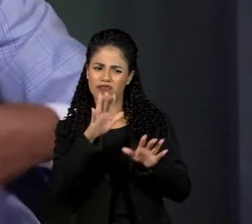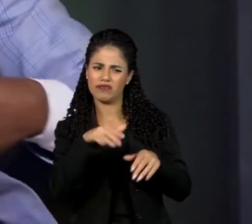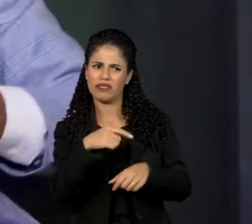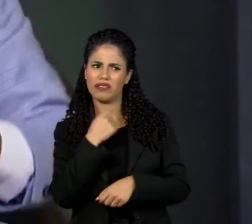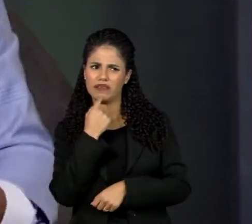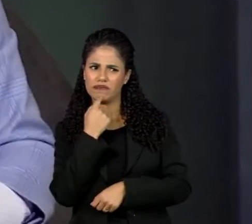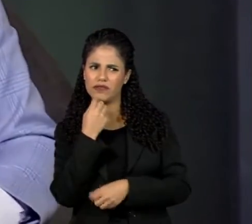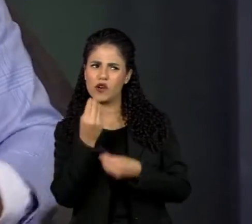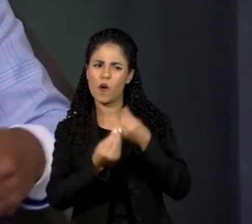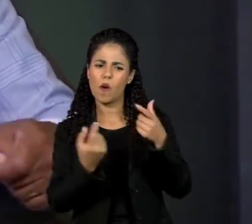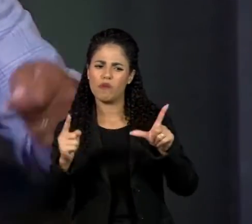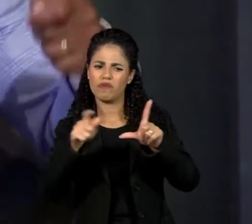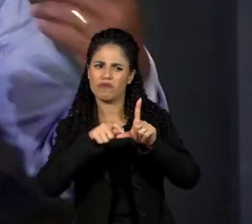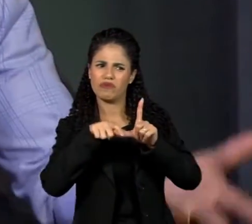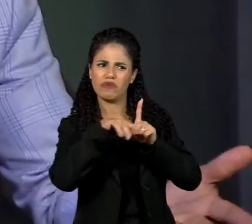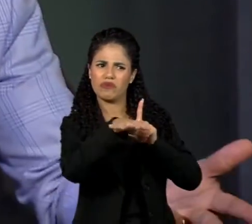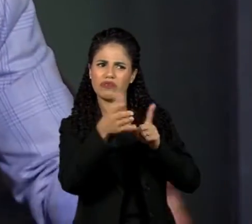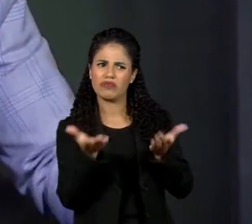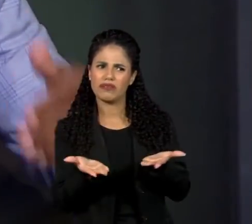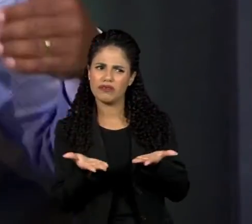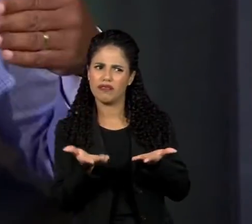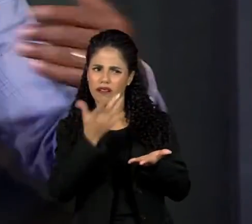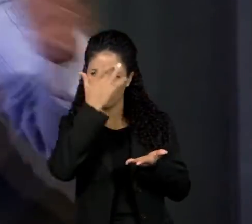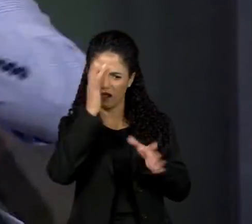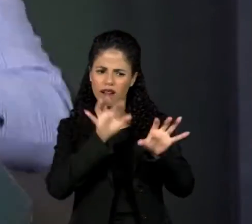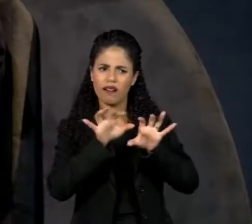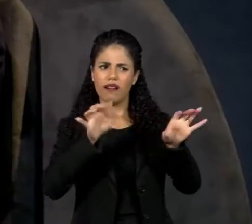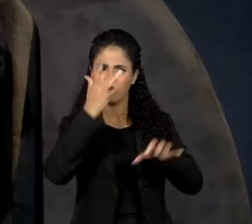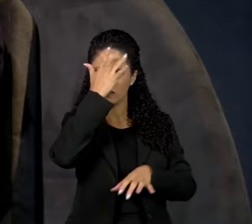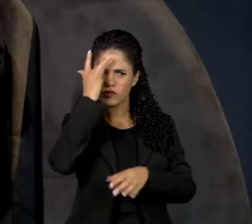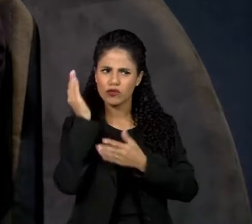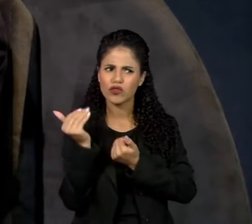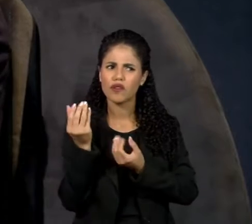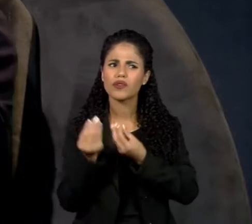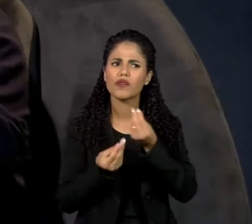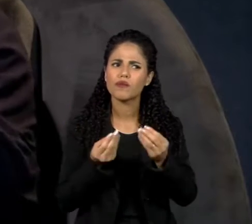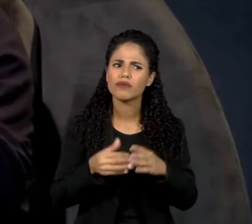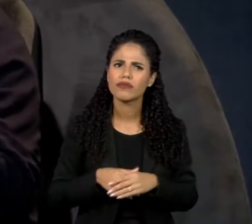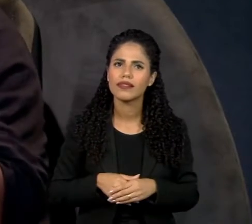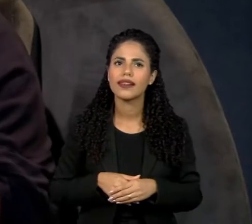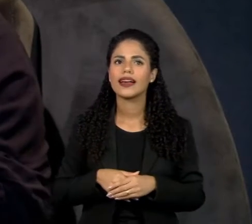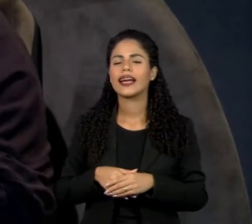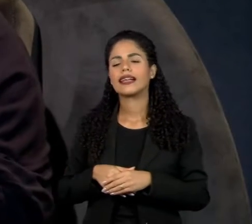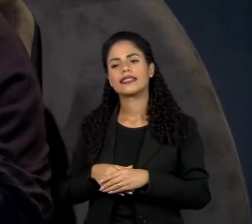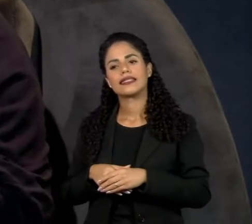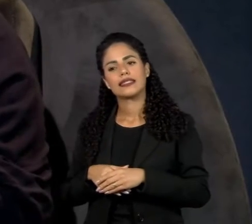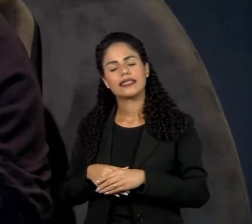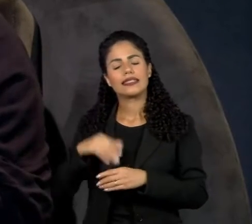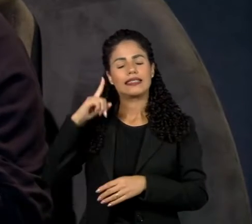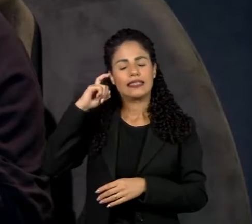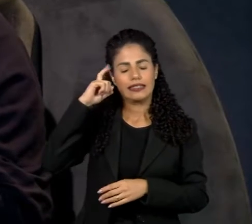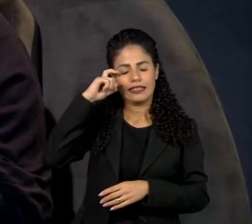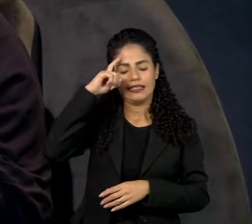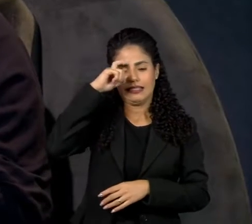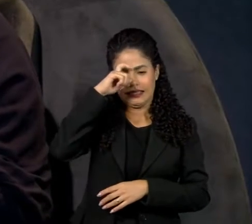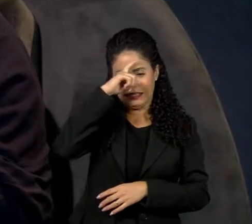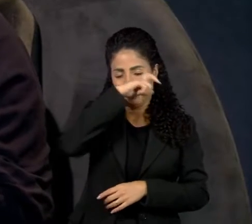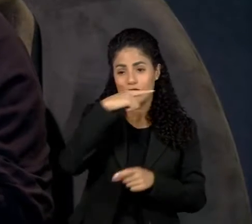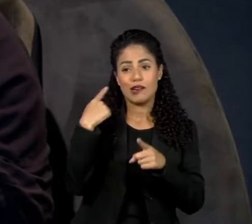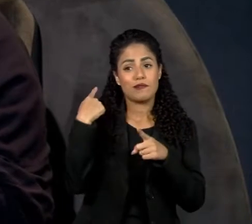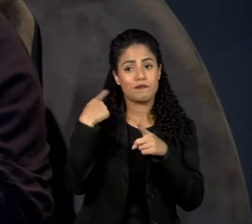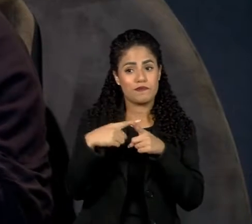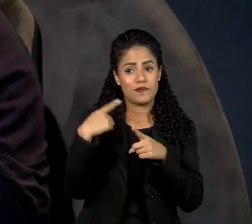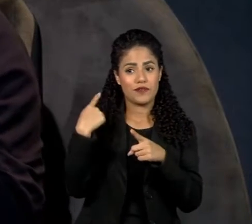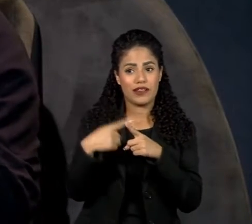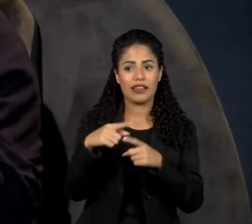ser um influenciador, né, e influenciar pessoas sendo um jovem? É um pouco difícil ainda, porque eu acho que existe